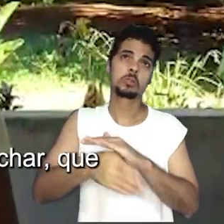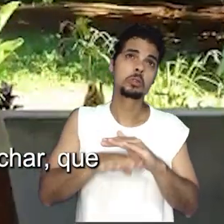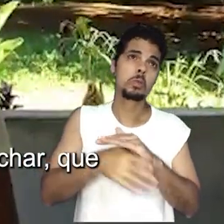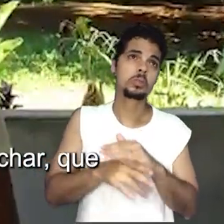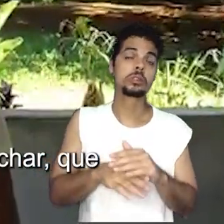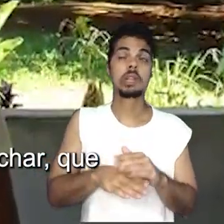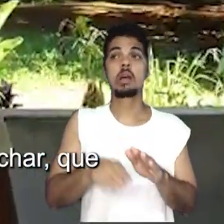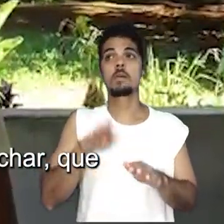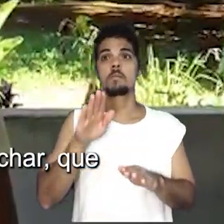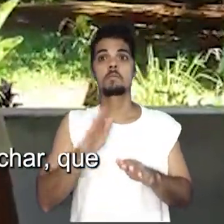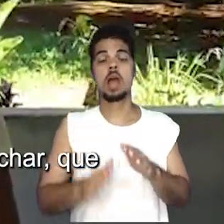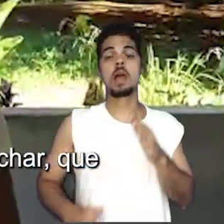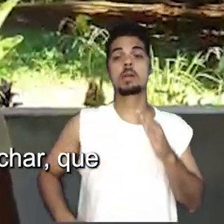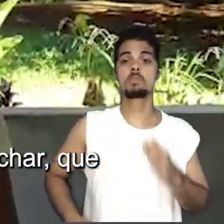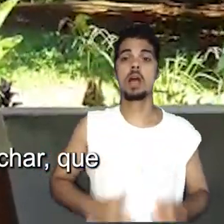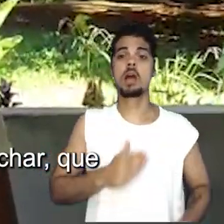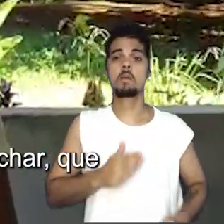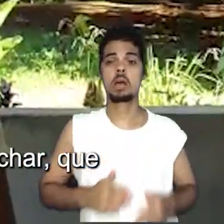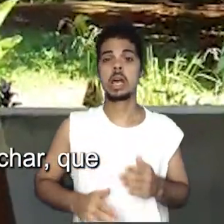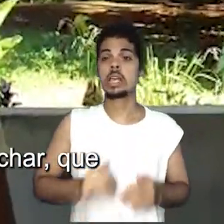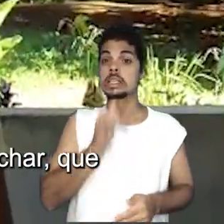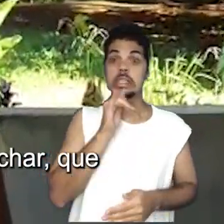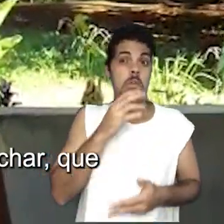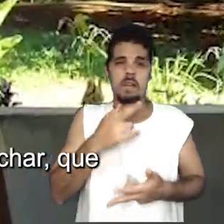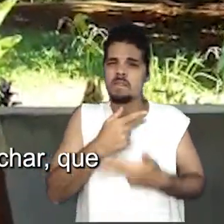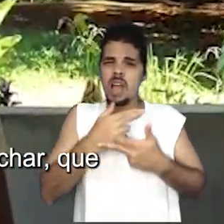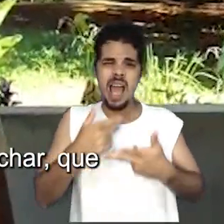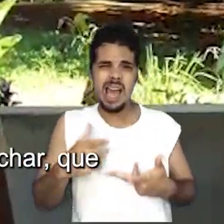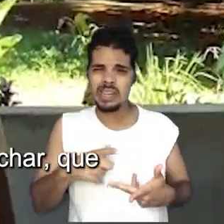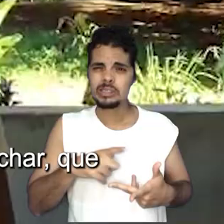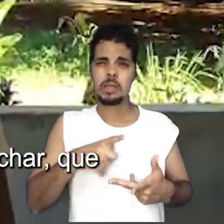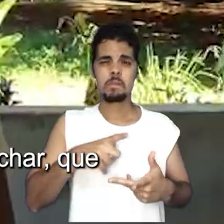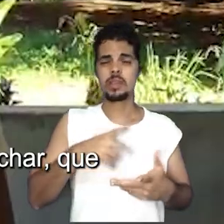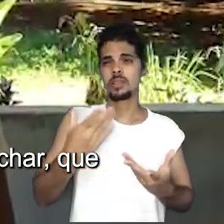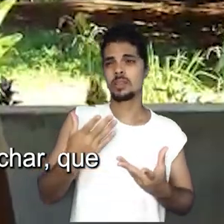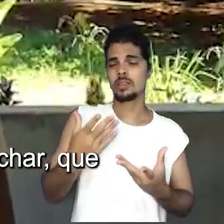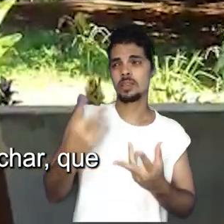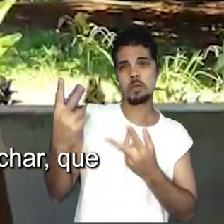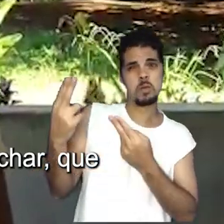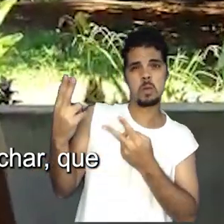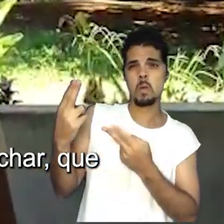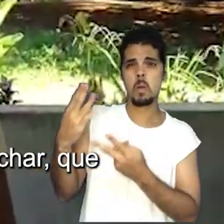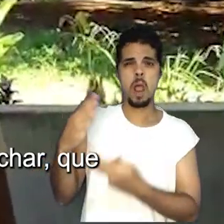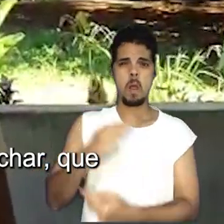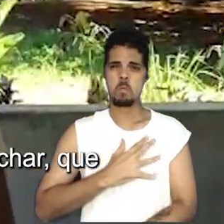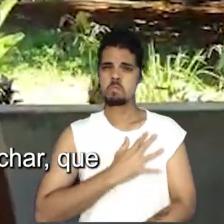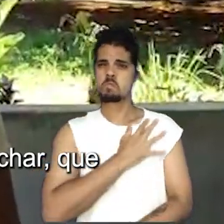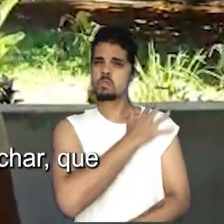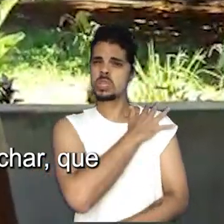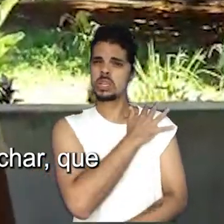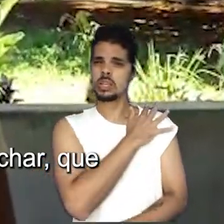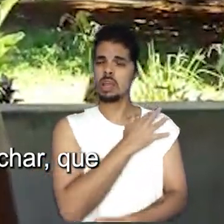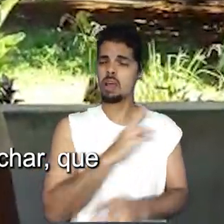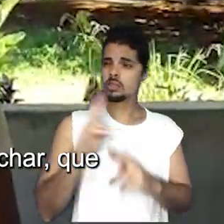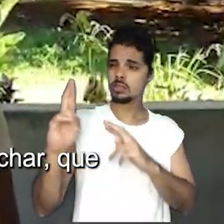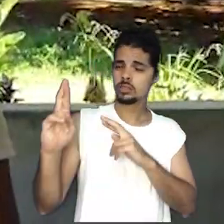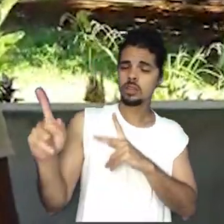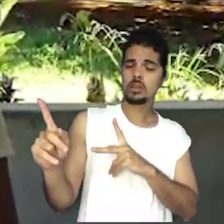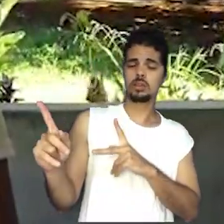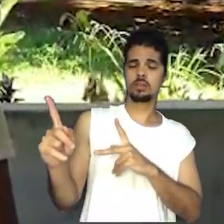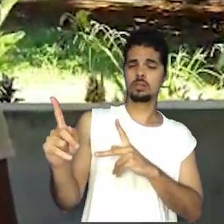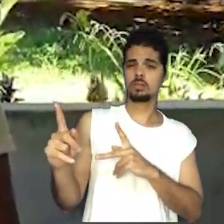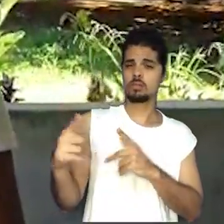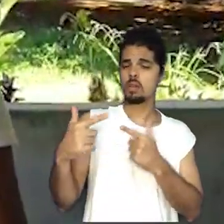era a questão de hastear a bandeira do Brasil, de marchar, né, que nem fazem os militares,